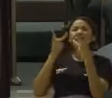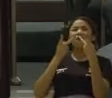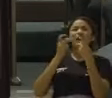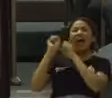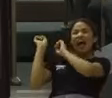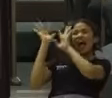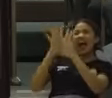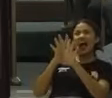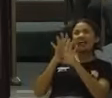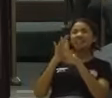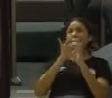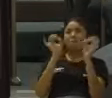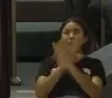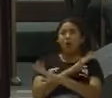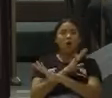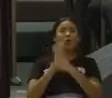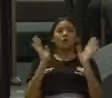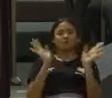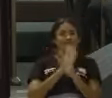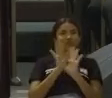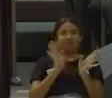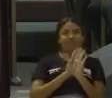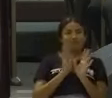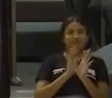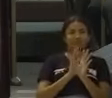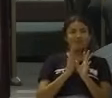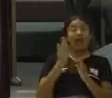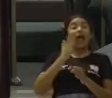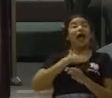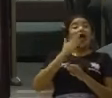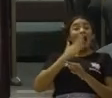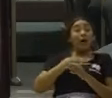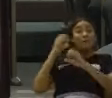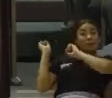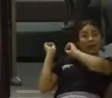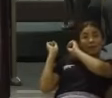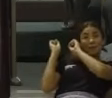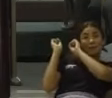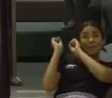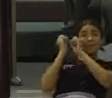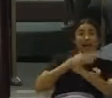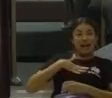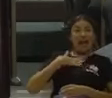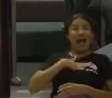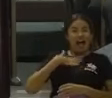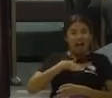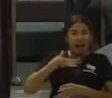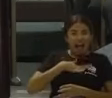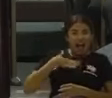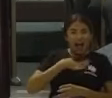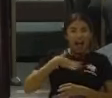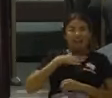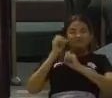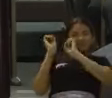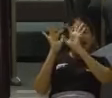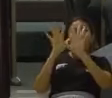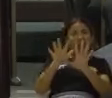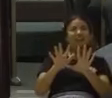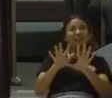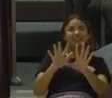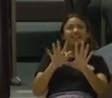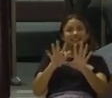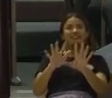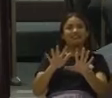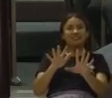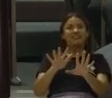usa um pronome pessoal e diz, a minha graça te basta. Esse pronome é conectado